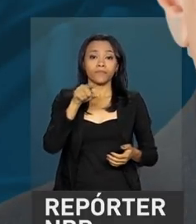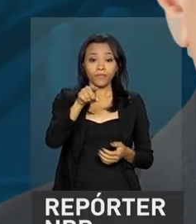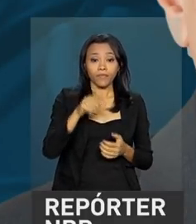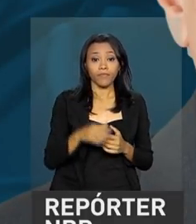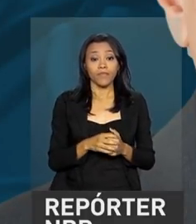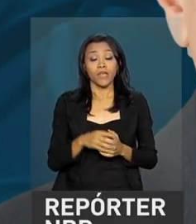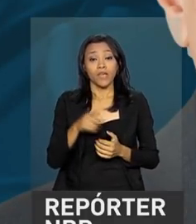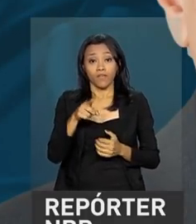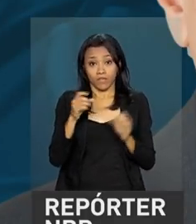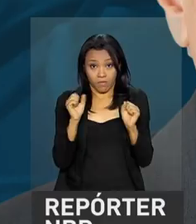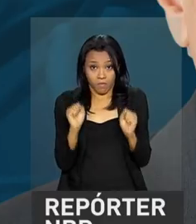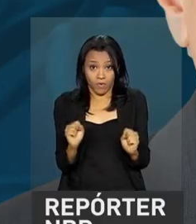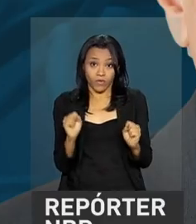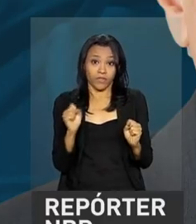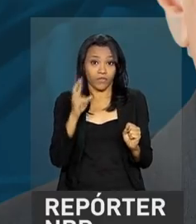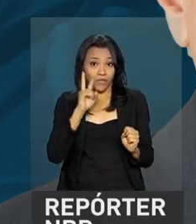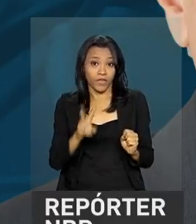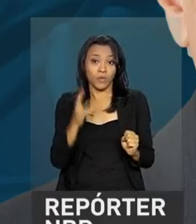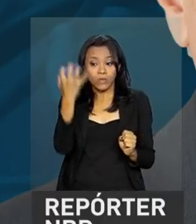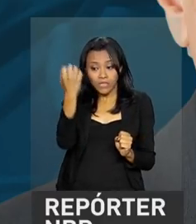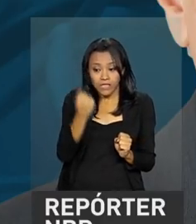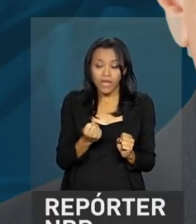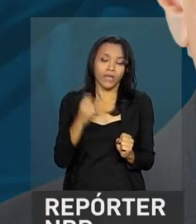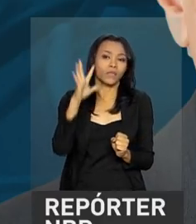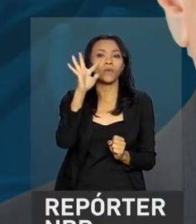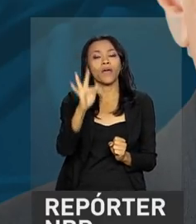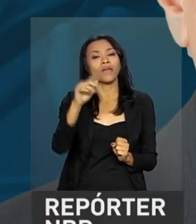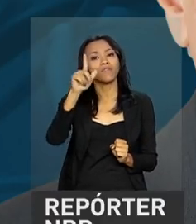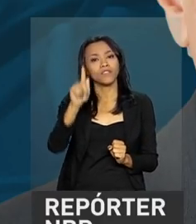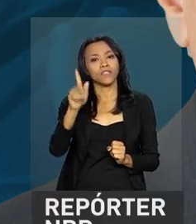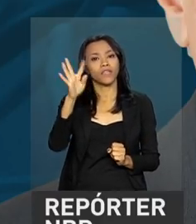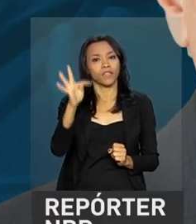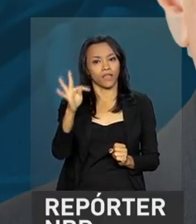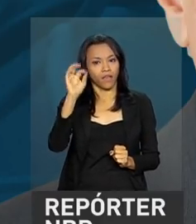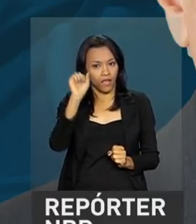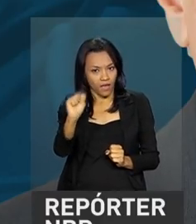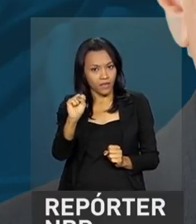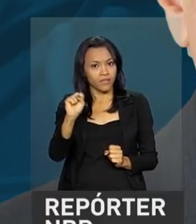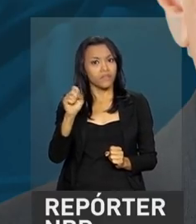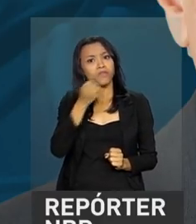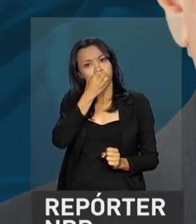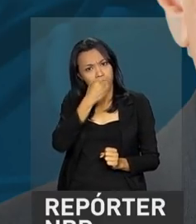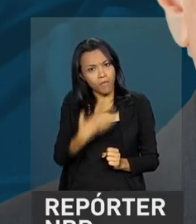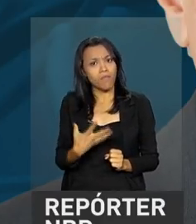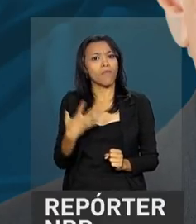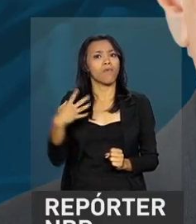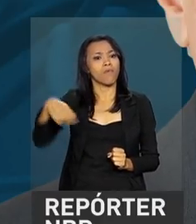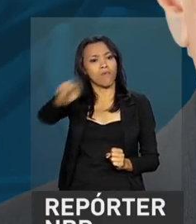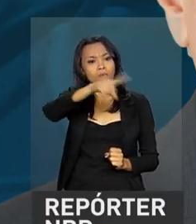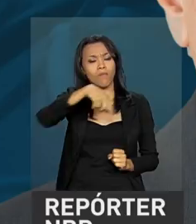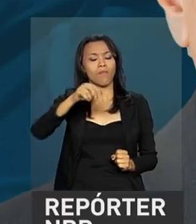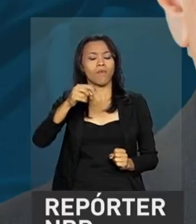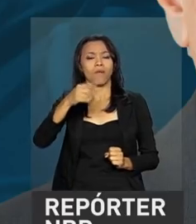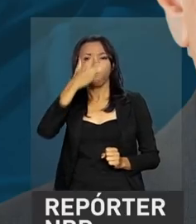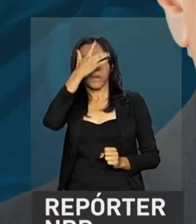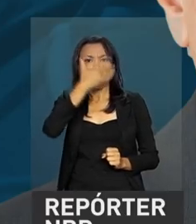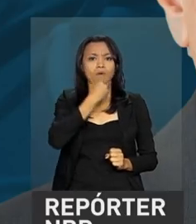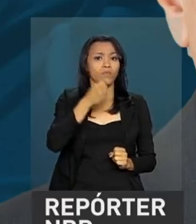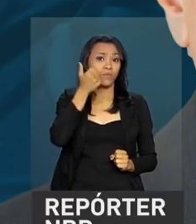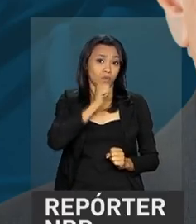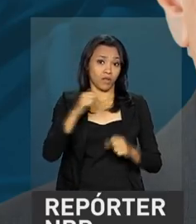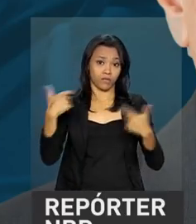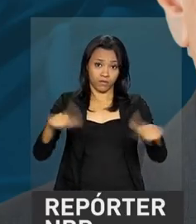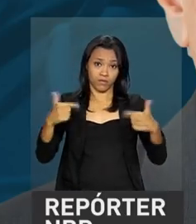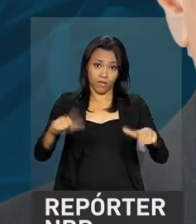e você deseja que o saque do fundo de garantia inativo foi positivo para os trabalhadores e trabalhadoras que